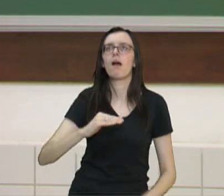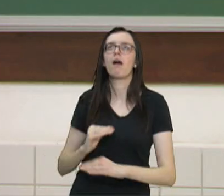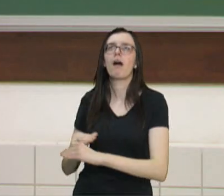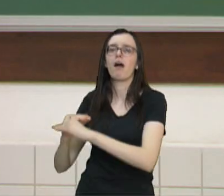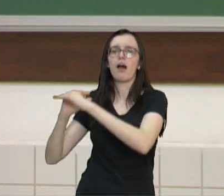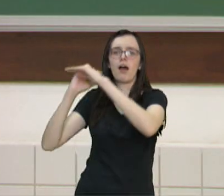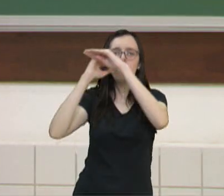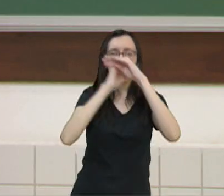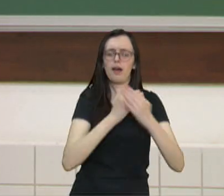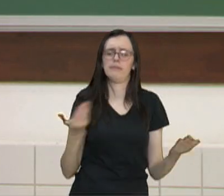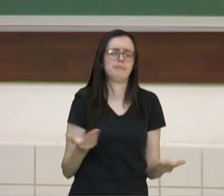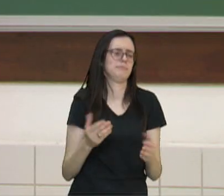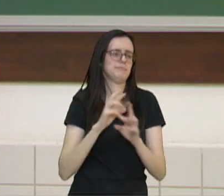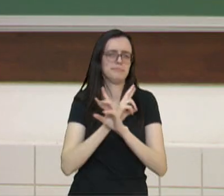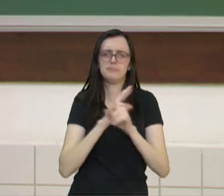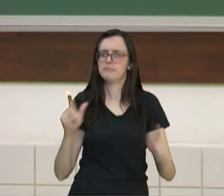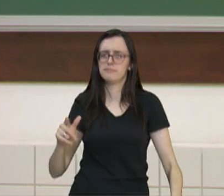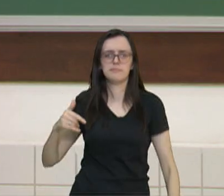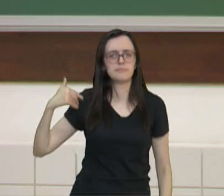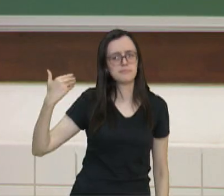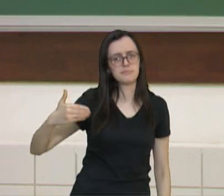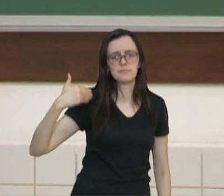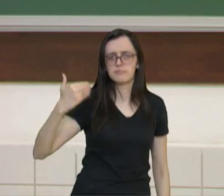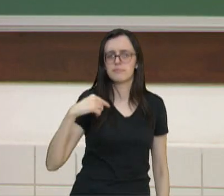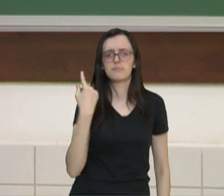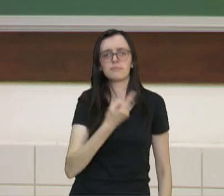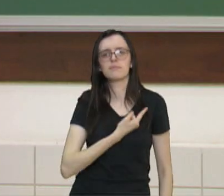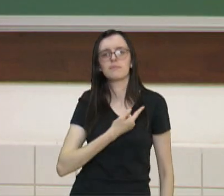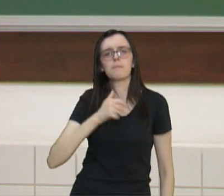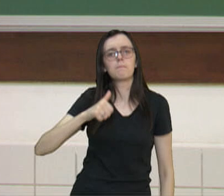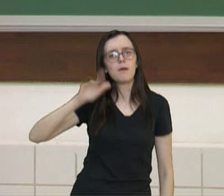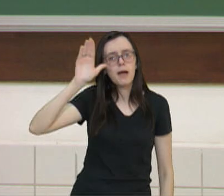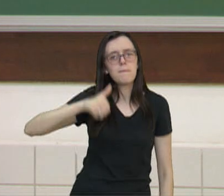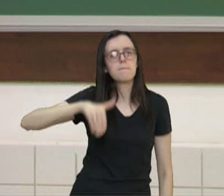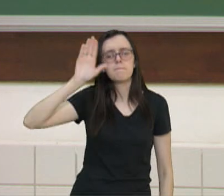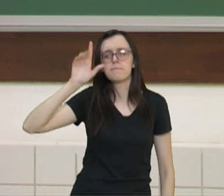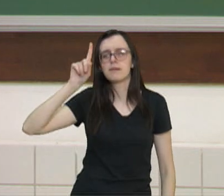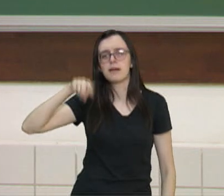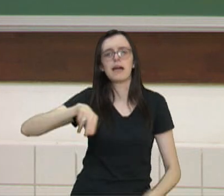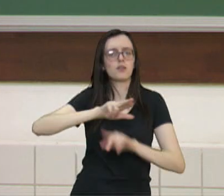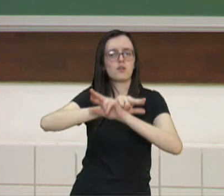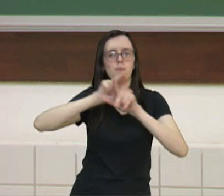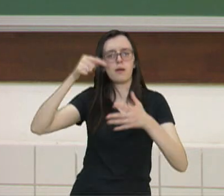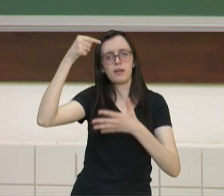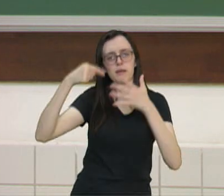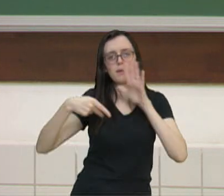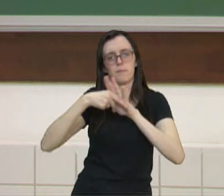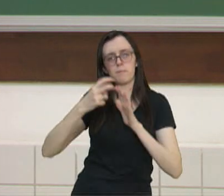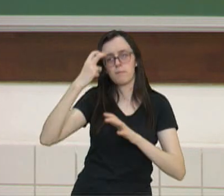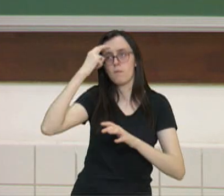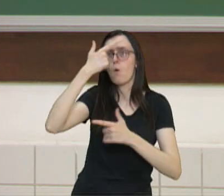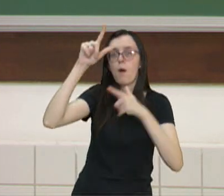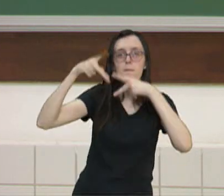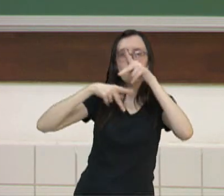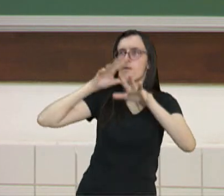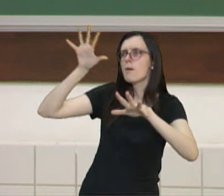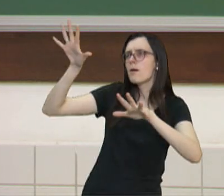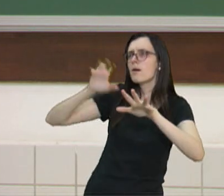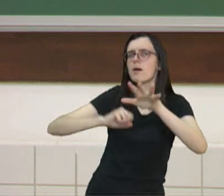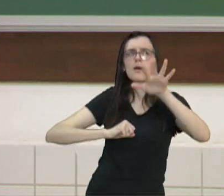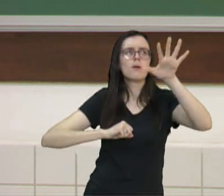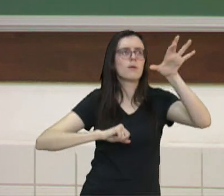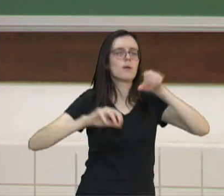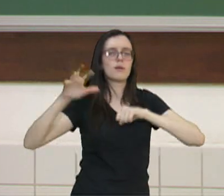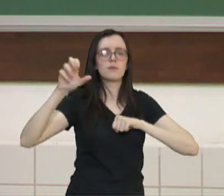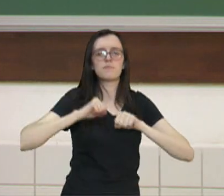e agora muito menos, cada vez a gente está trazendo mais diferentes aspectos culturais de outros povos e formando